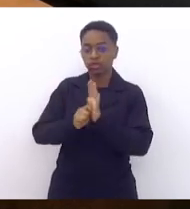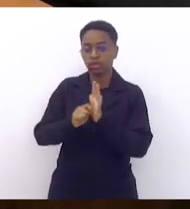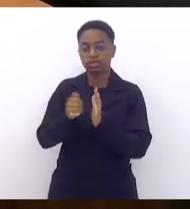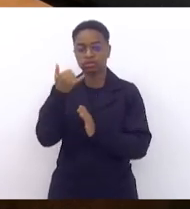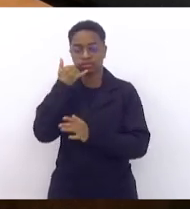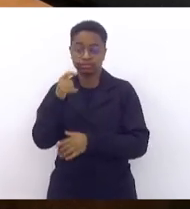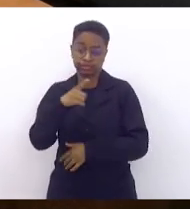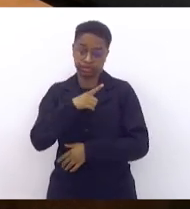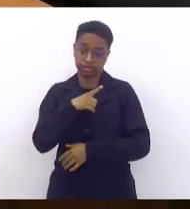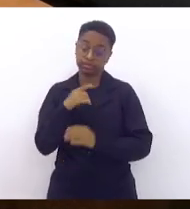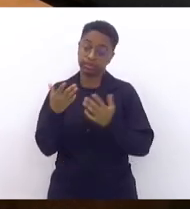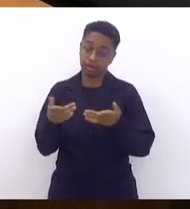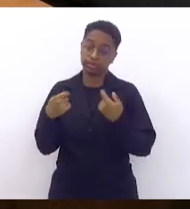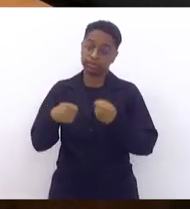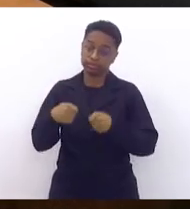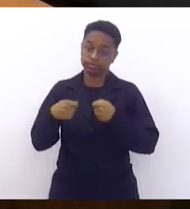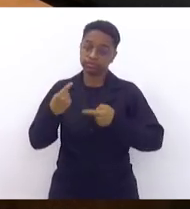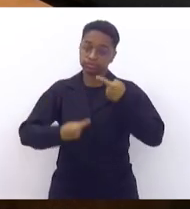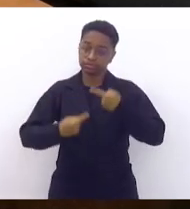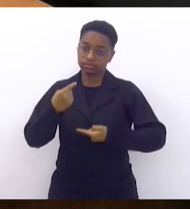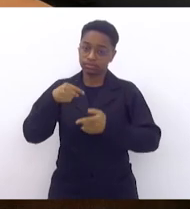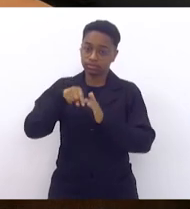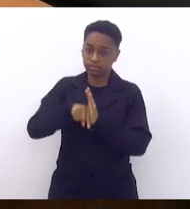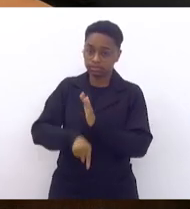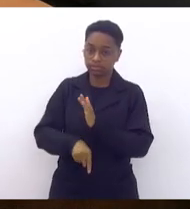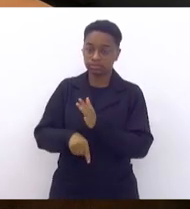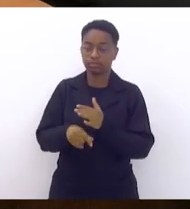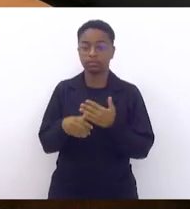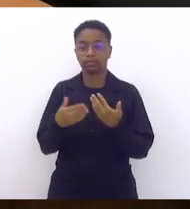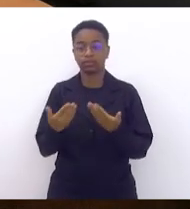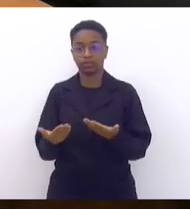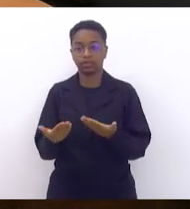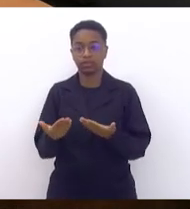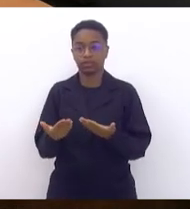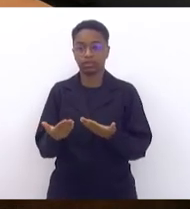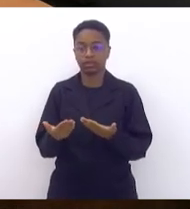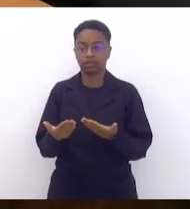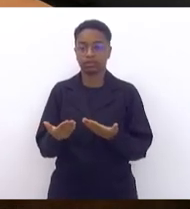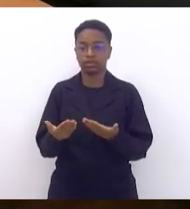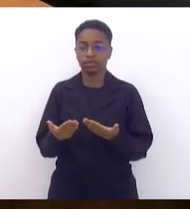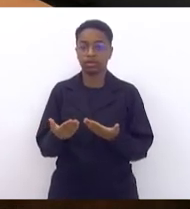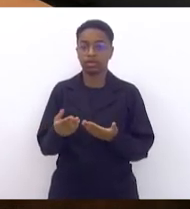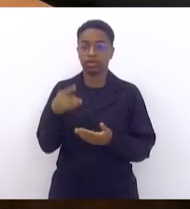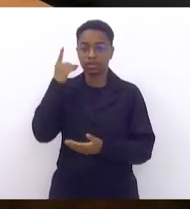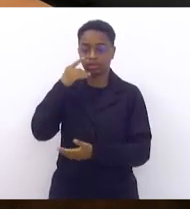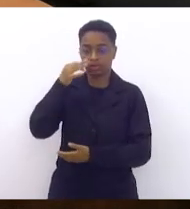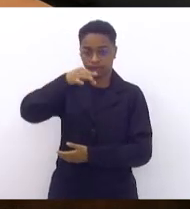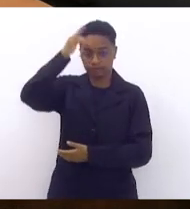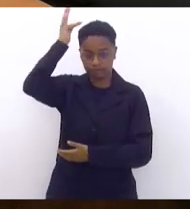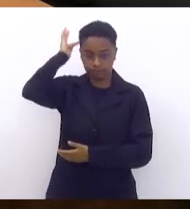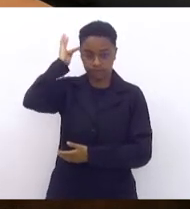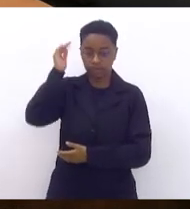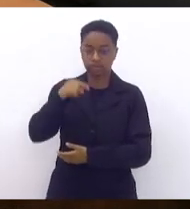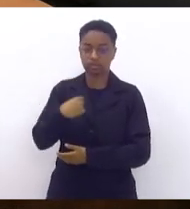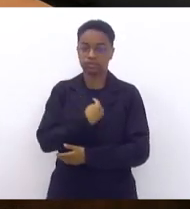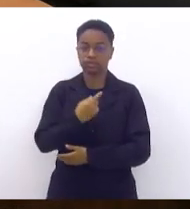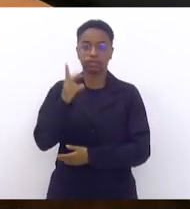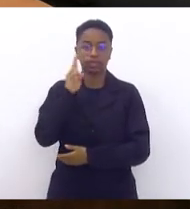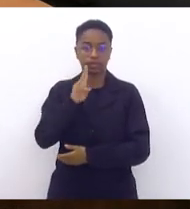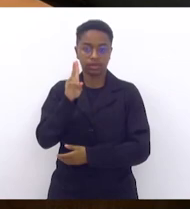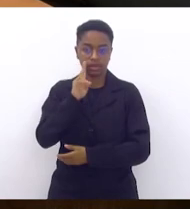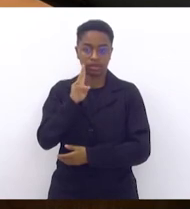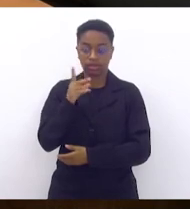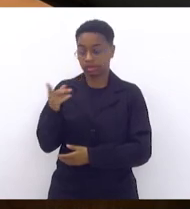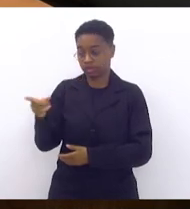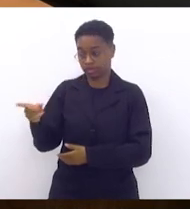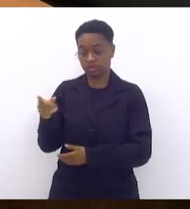com profundidade. Aí o deputado Márcio Pacheco, por exemplo, eu lembrei, deputado Fred Pacheco, que nós estávamos lembrando, seu irmão,